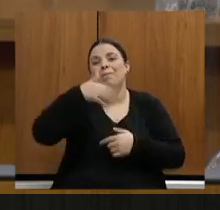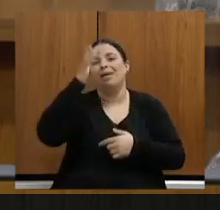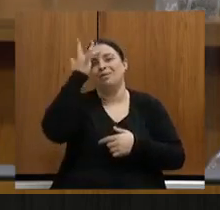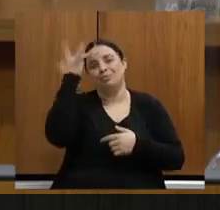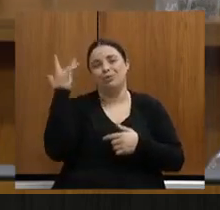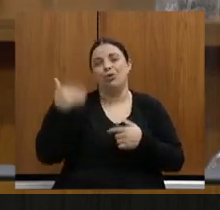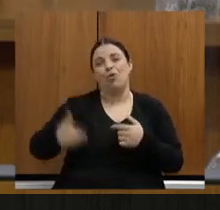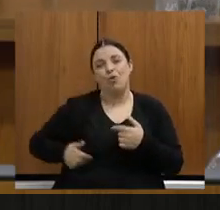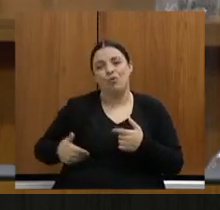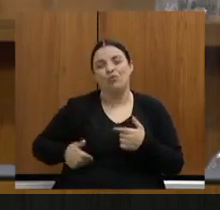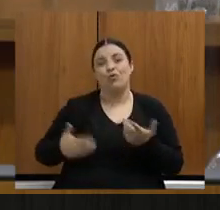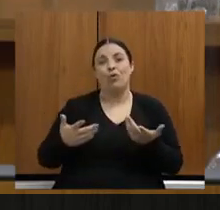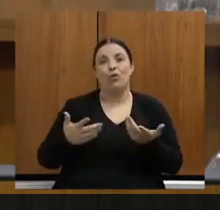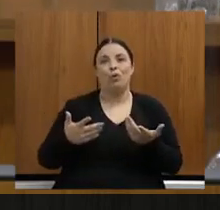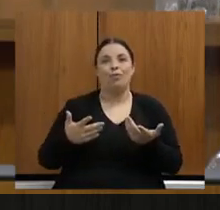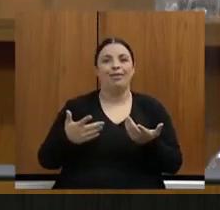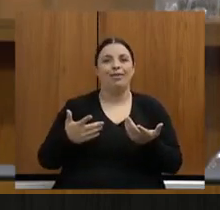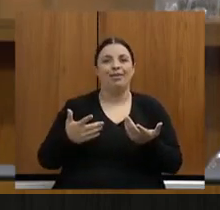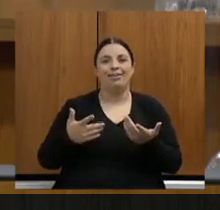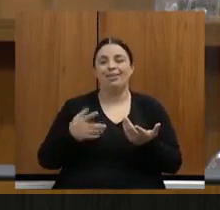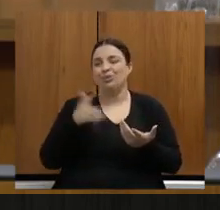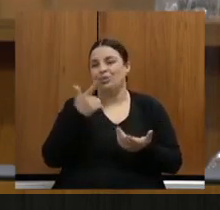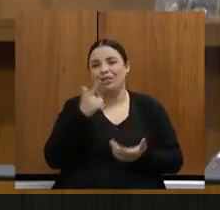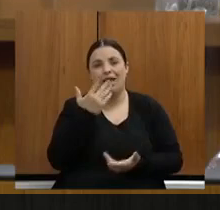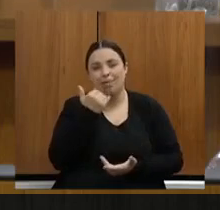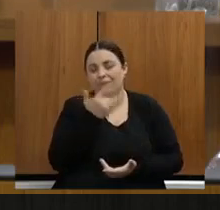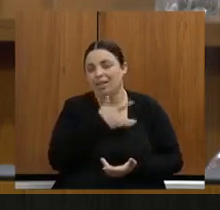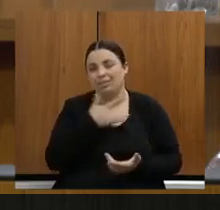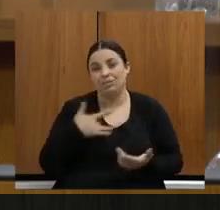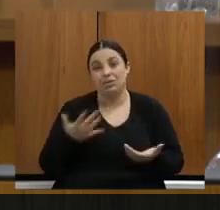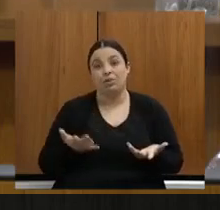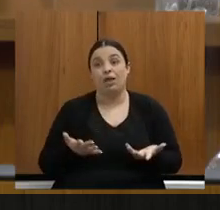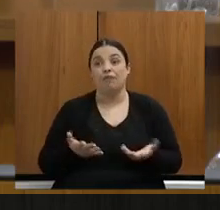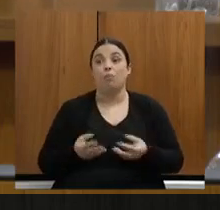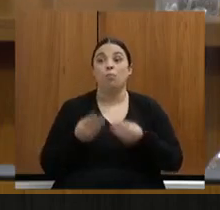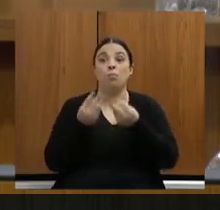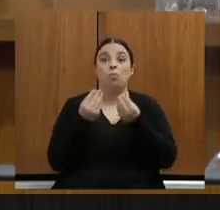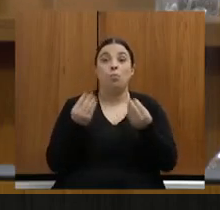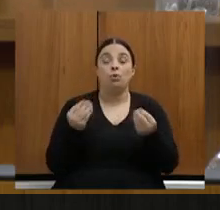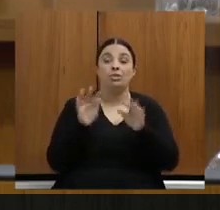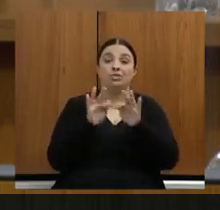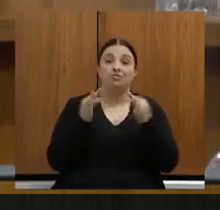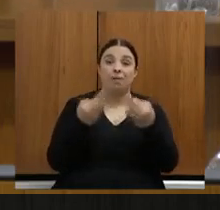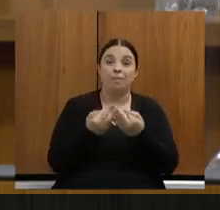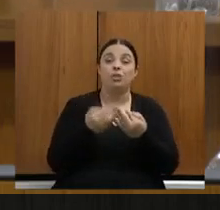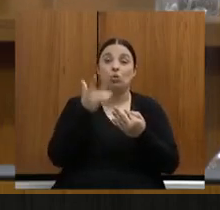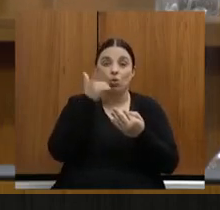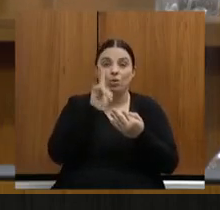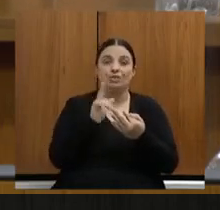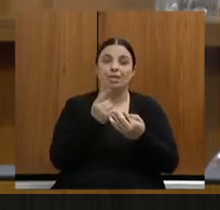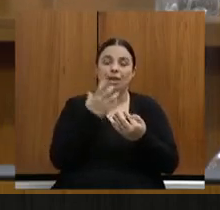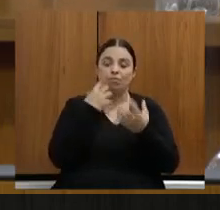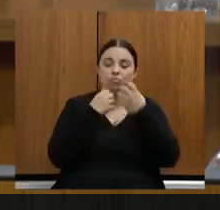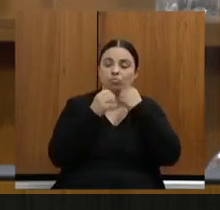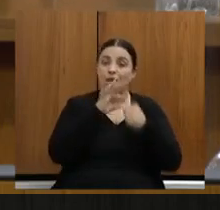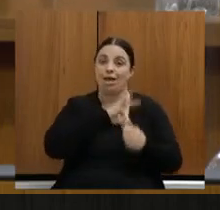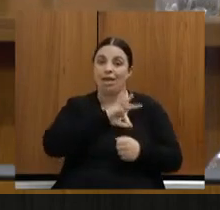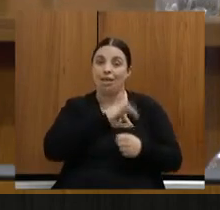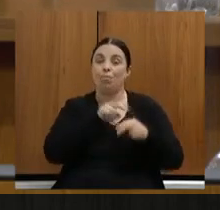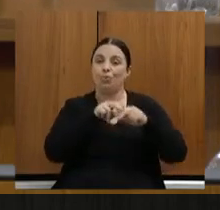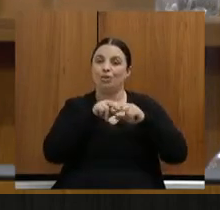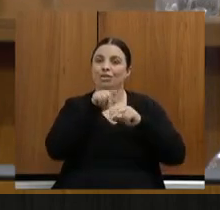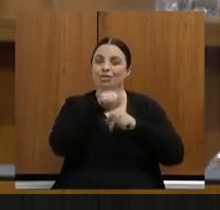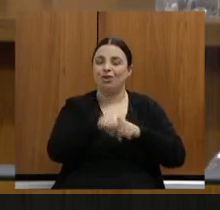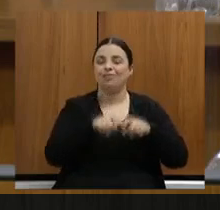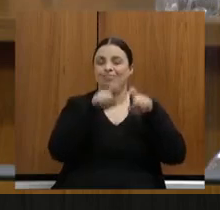visto que muitas e muitas famílias têm renda exatamente ligado a essa grande produção de alimentos mas é um problema